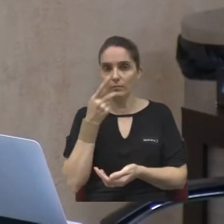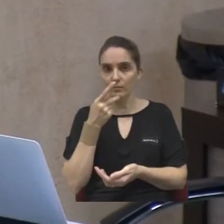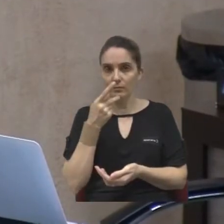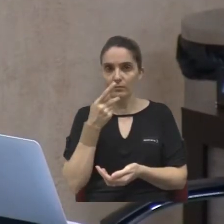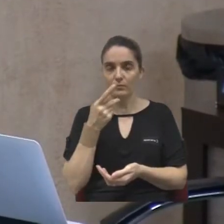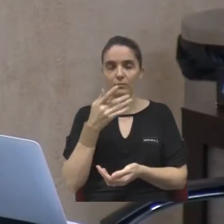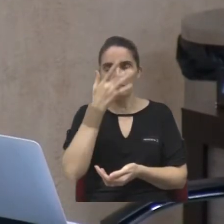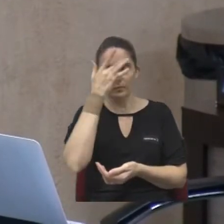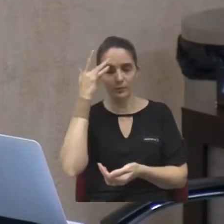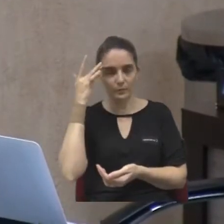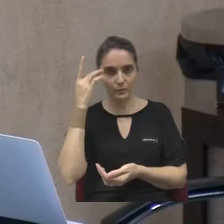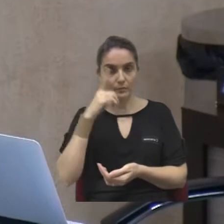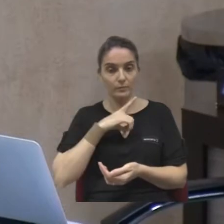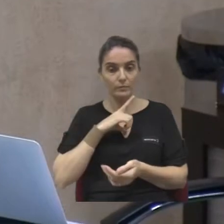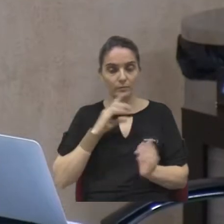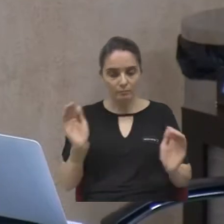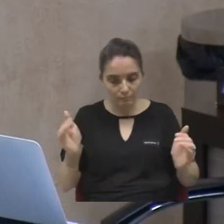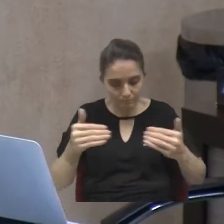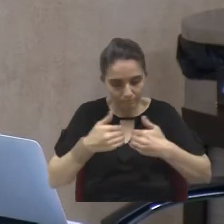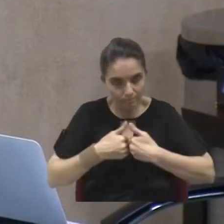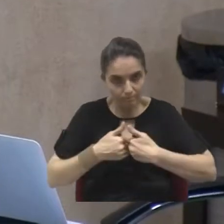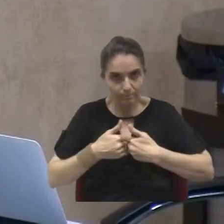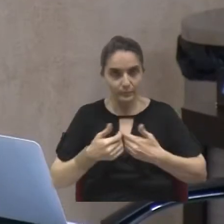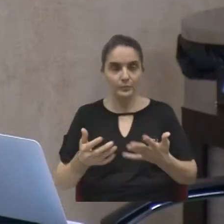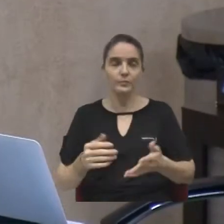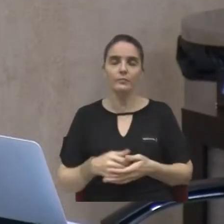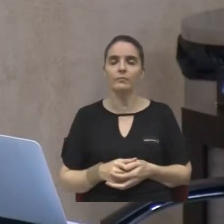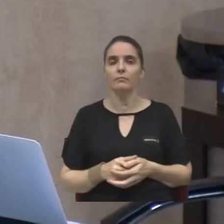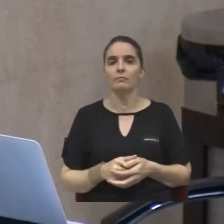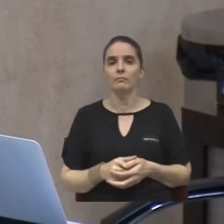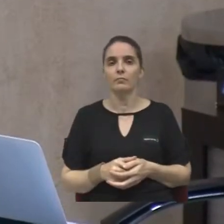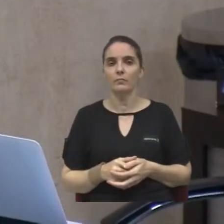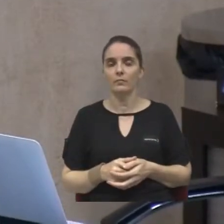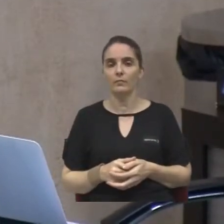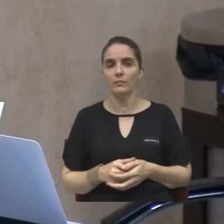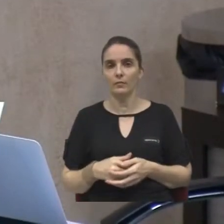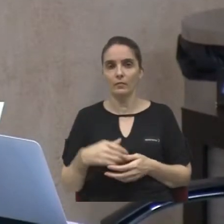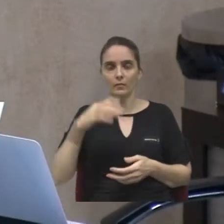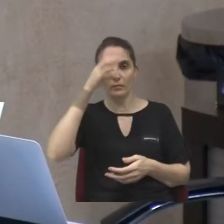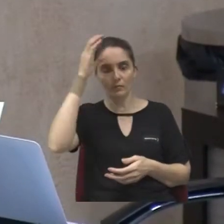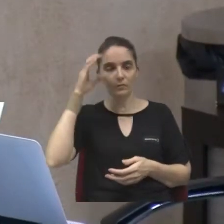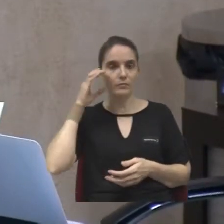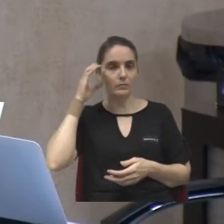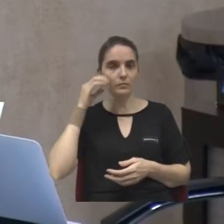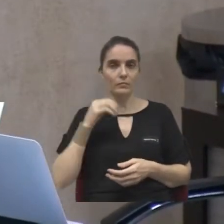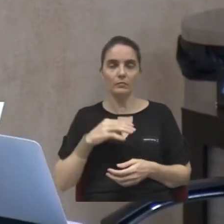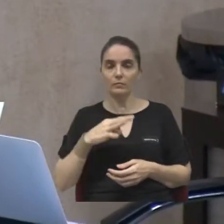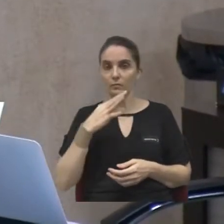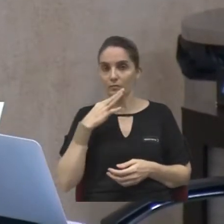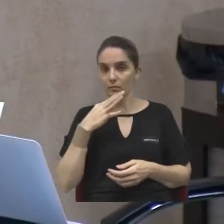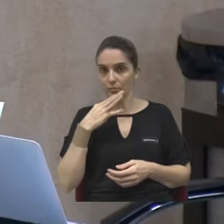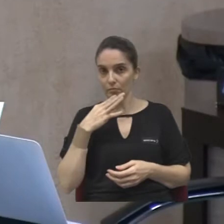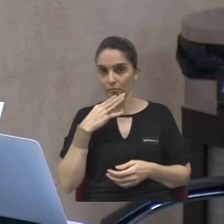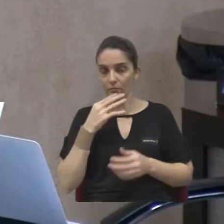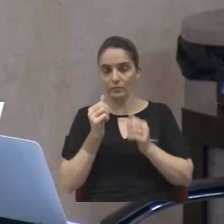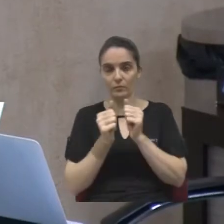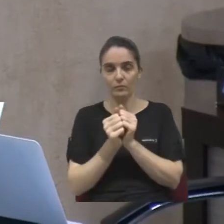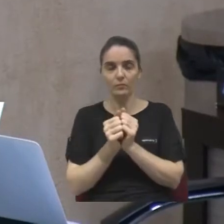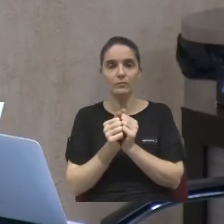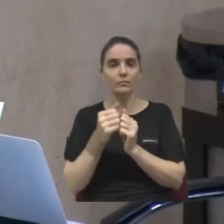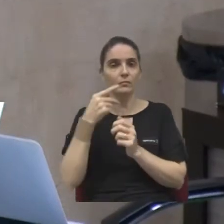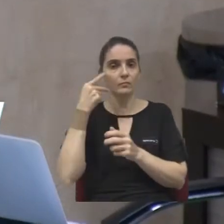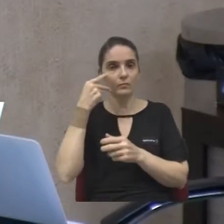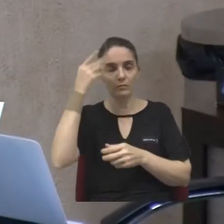transtorno de espectro autista. Primeira vez que tive contato com esse tema foi por meio da vereadora Érica Tanque, quando